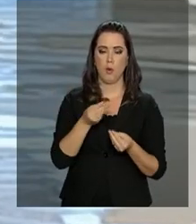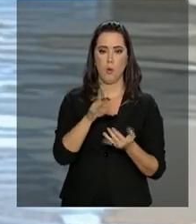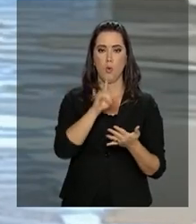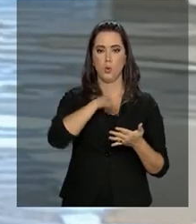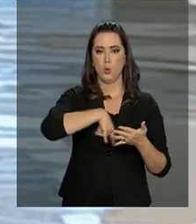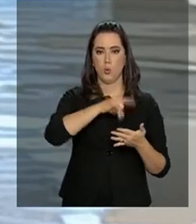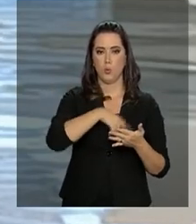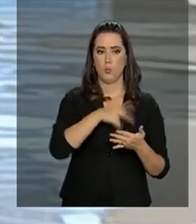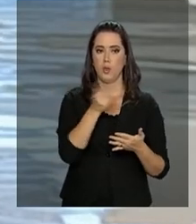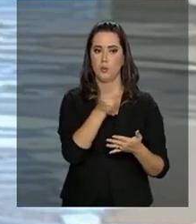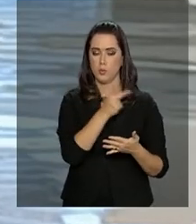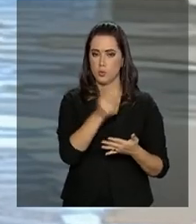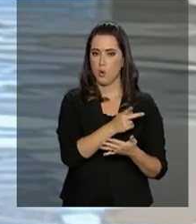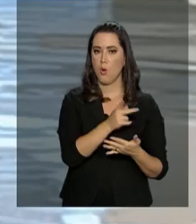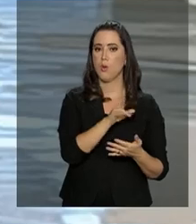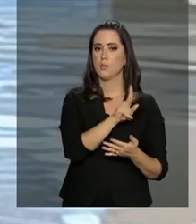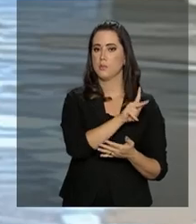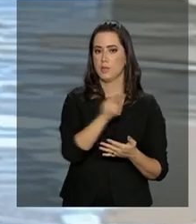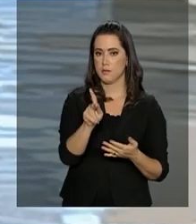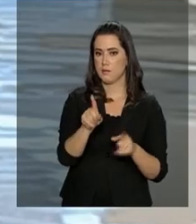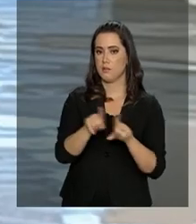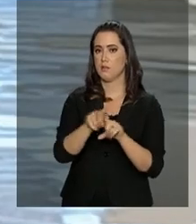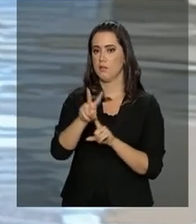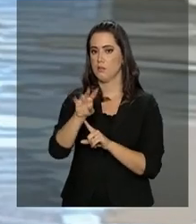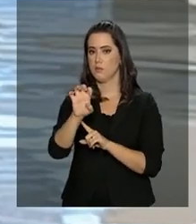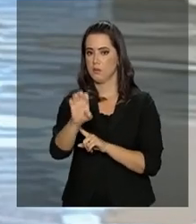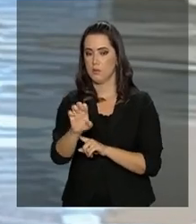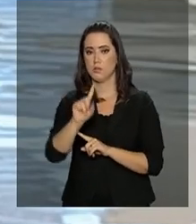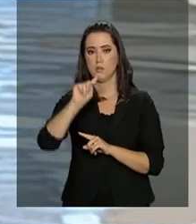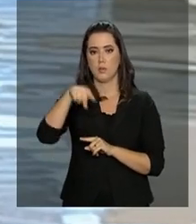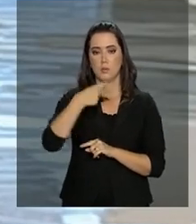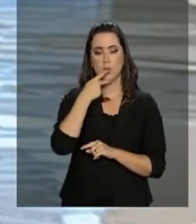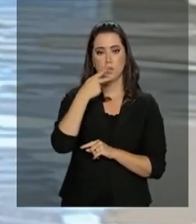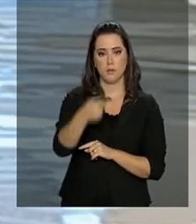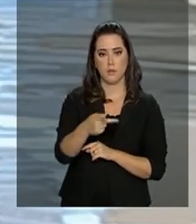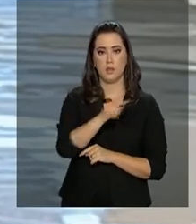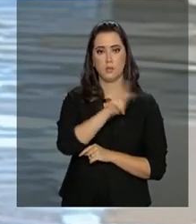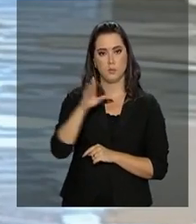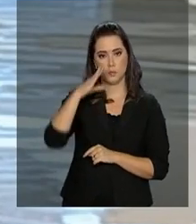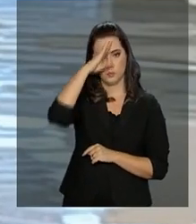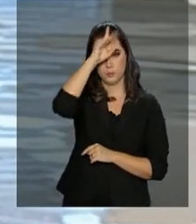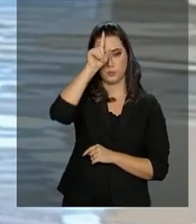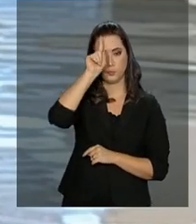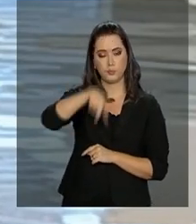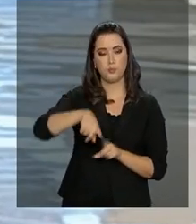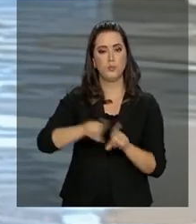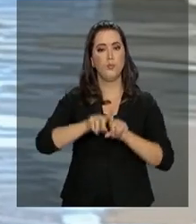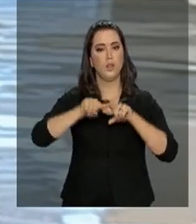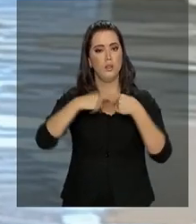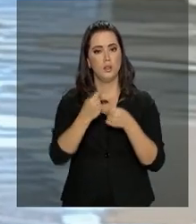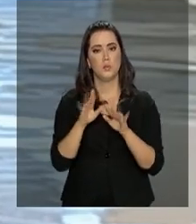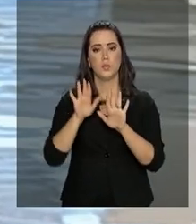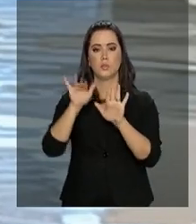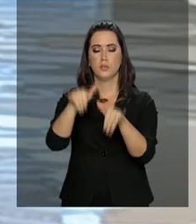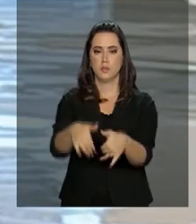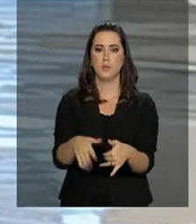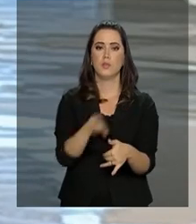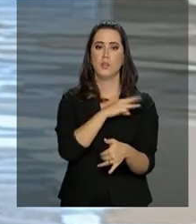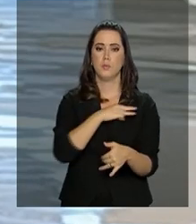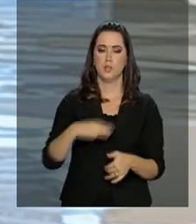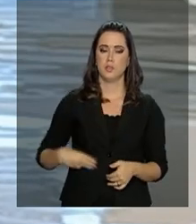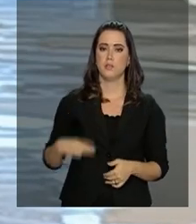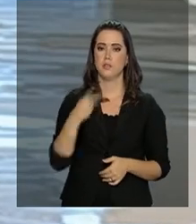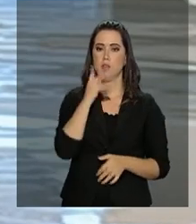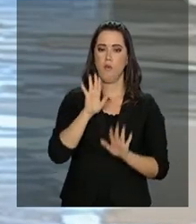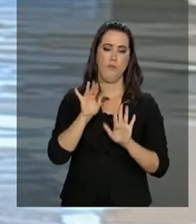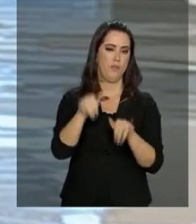a Bolsonaro e Mourão. Depois, a palavra será dada ao presidente eleito. Por fim, a ministra Rosa Weber encerra